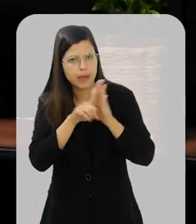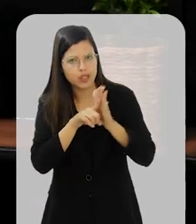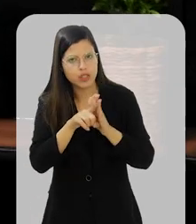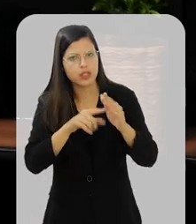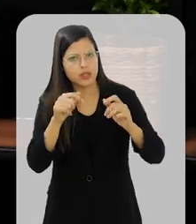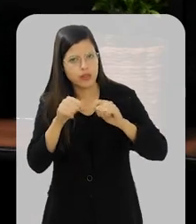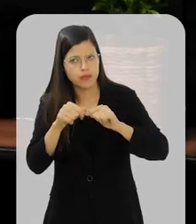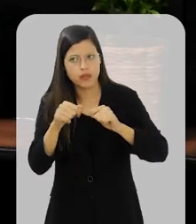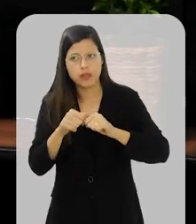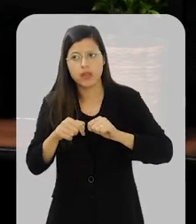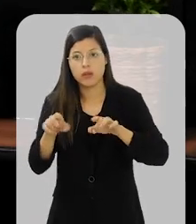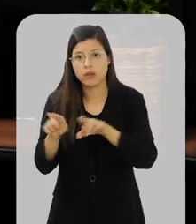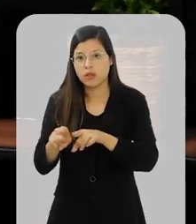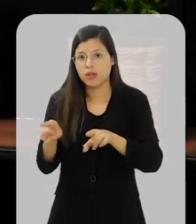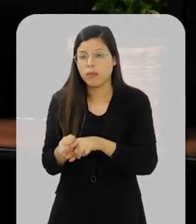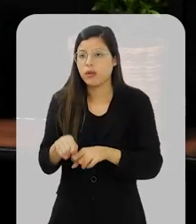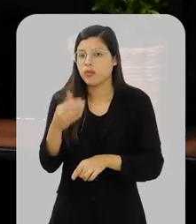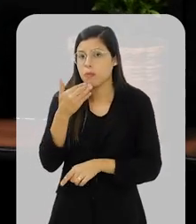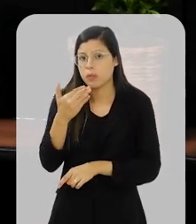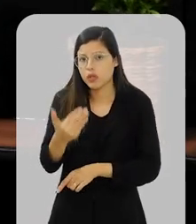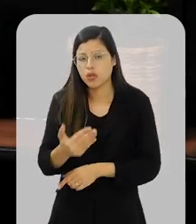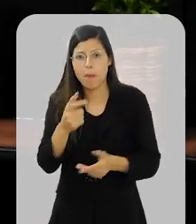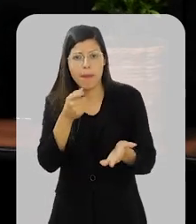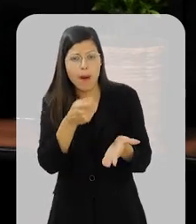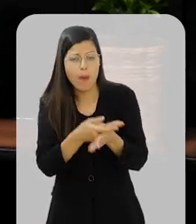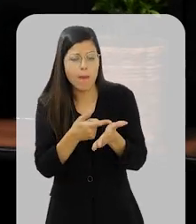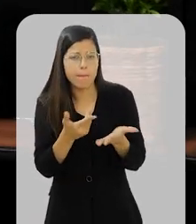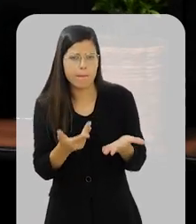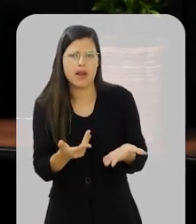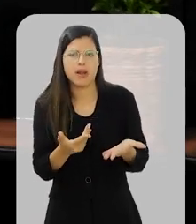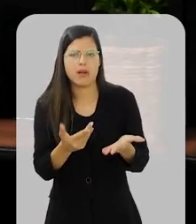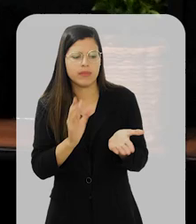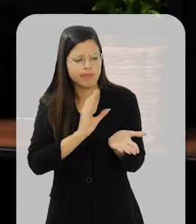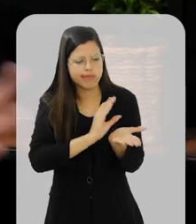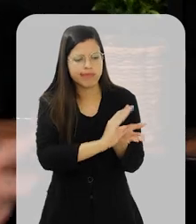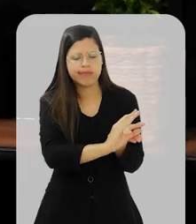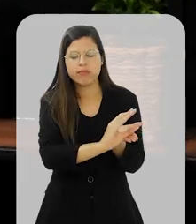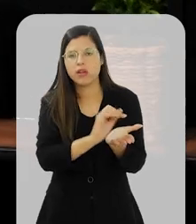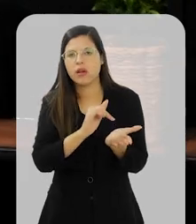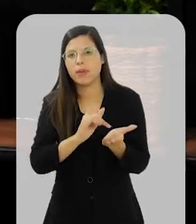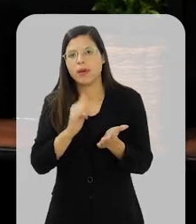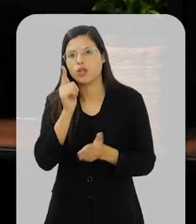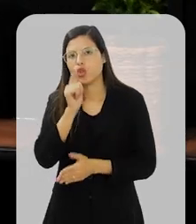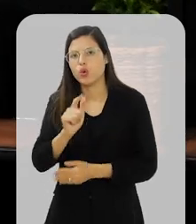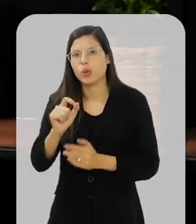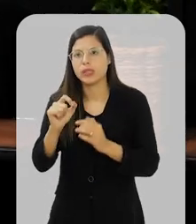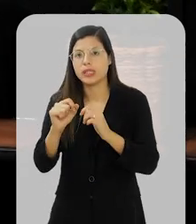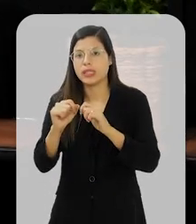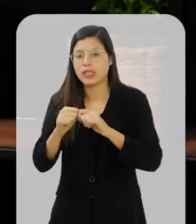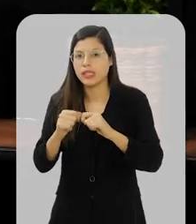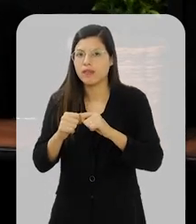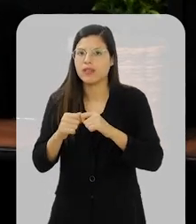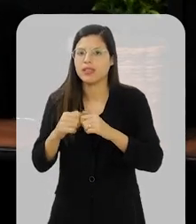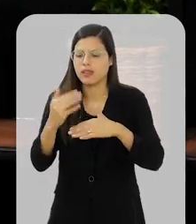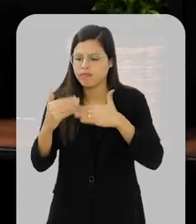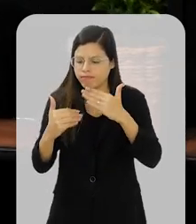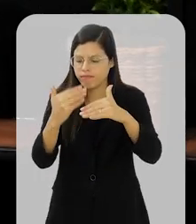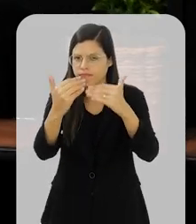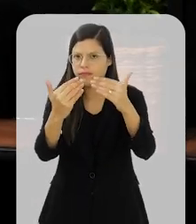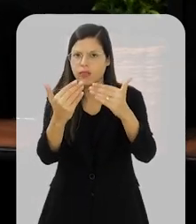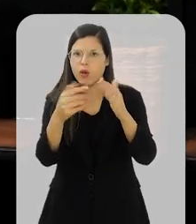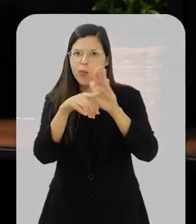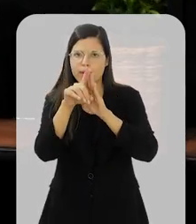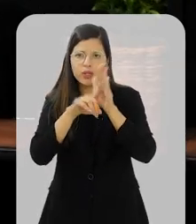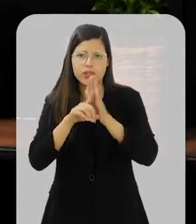nós estamos realizando, além da solicitação de patente, né, para que nós possamos, de fato, realizar todos os passos necessários para